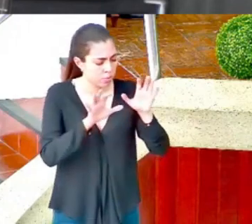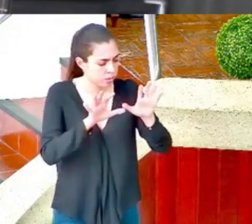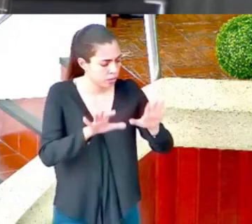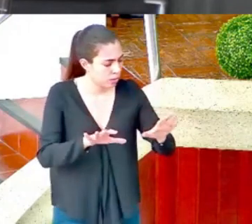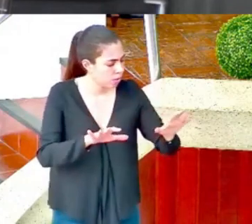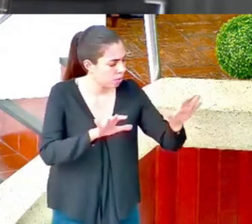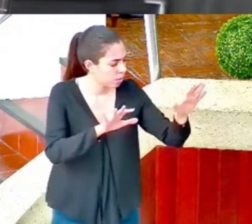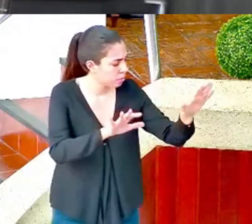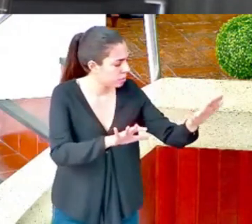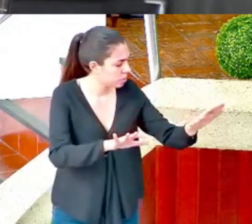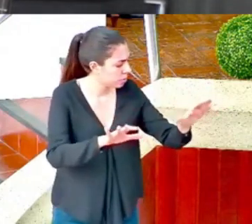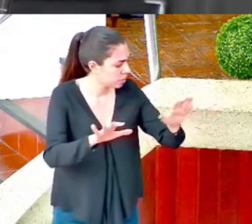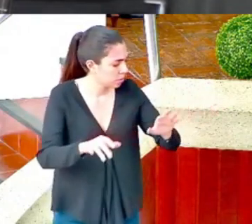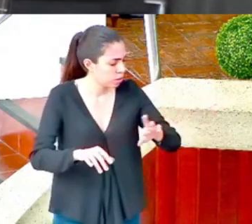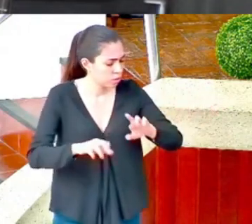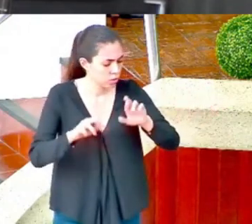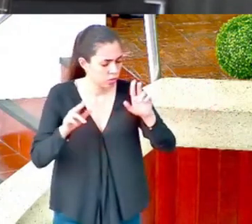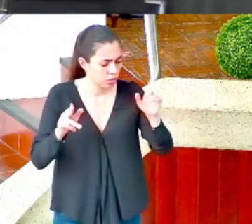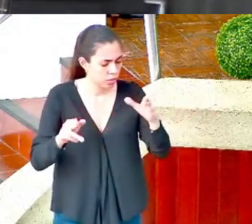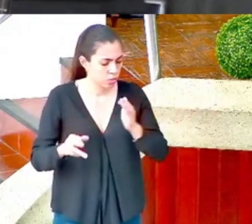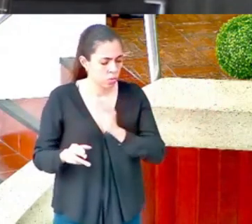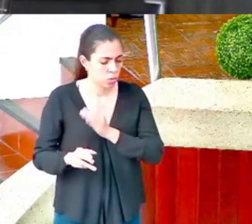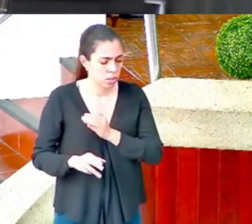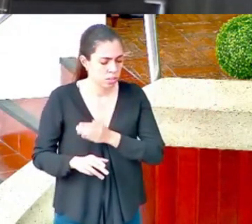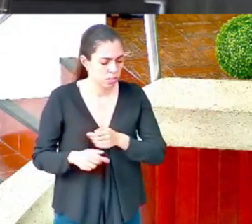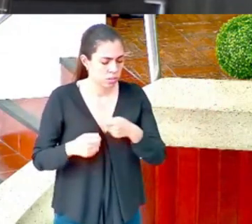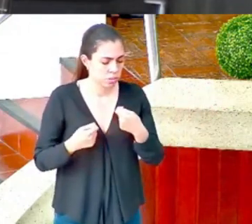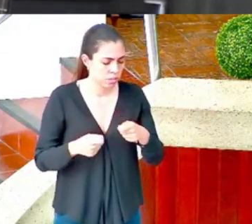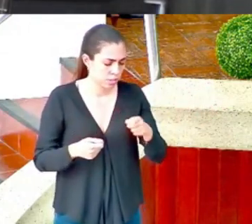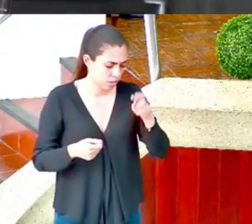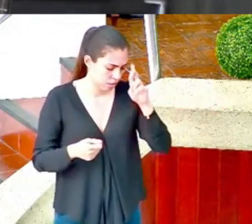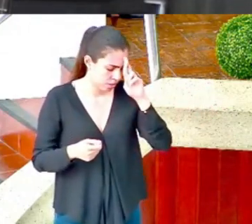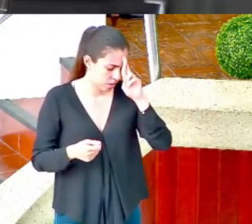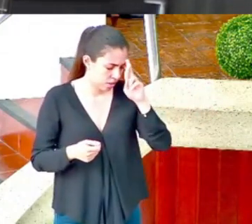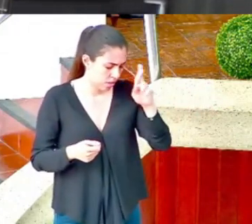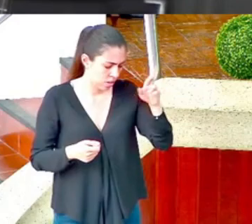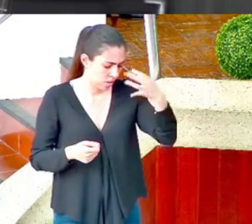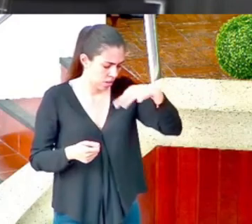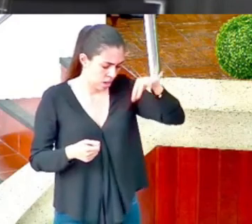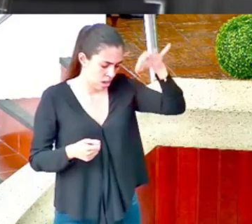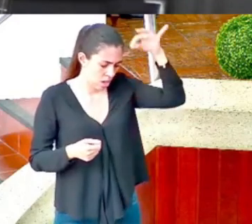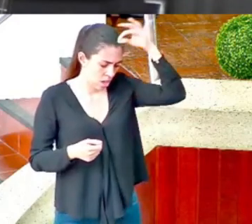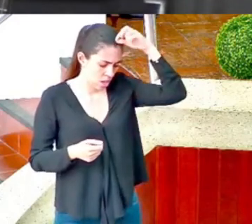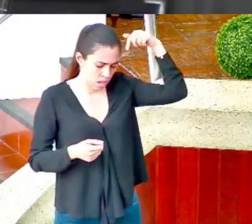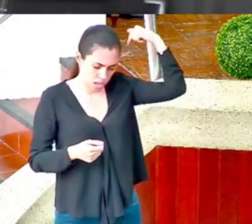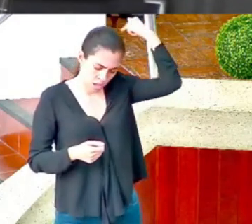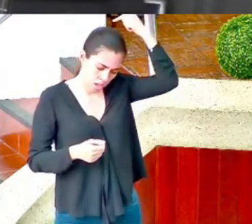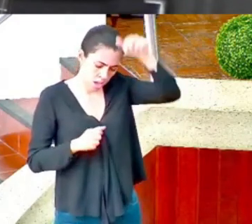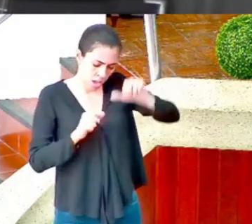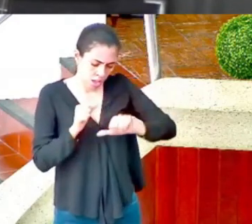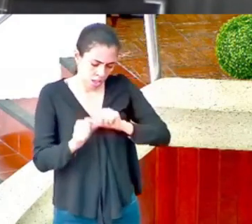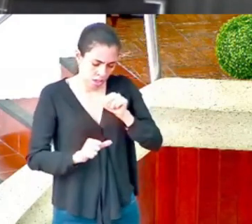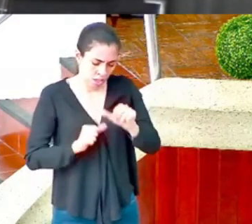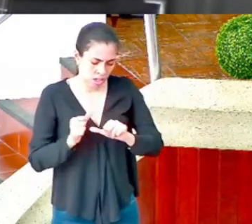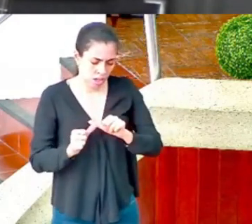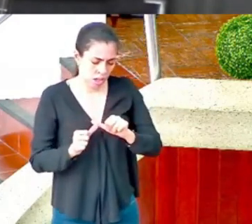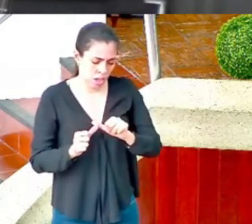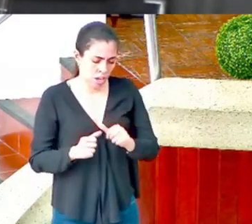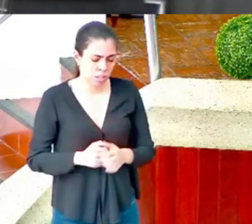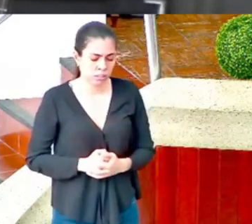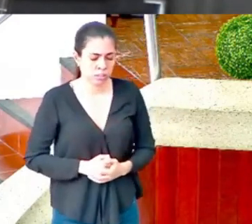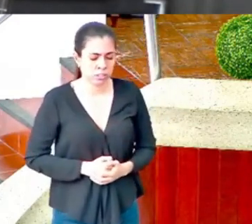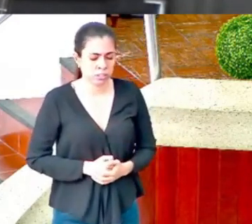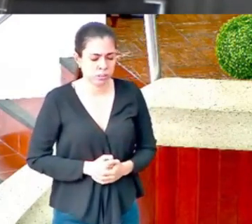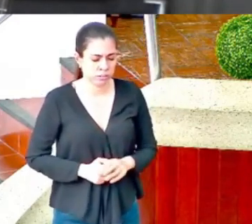saber, meu Senhor, mas a minha oração é que o teu Santo Espírito faça a sua obra. Faça a sua obra. Só